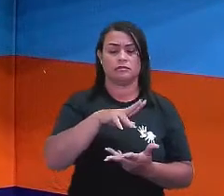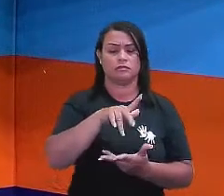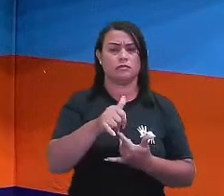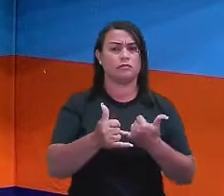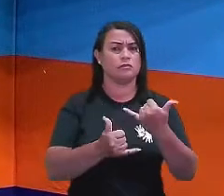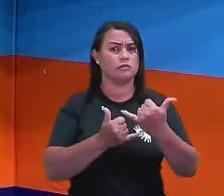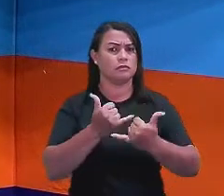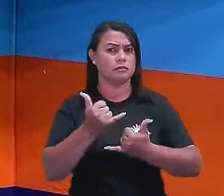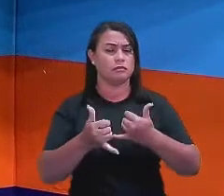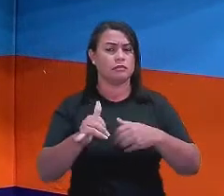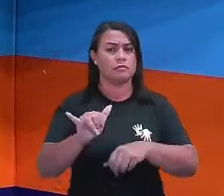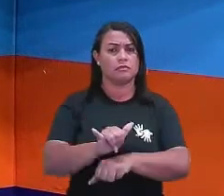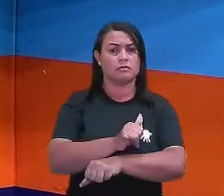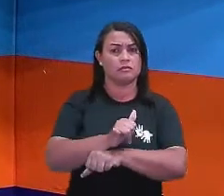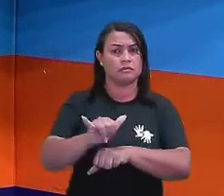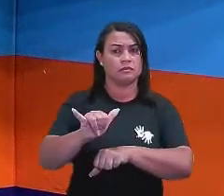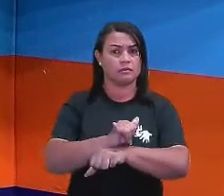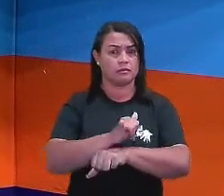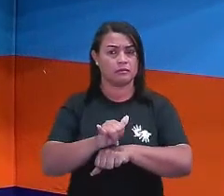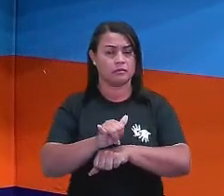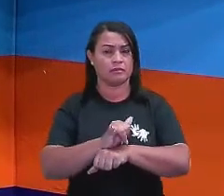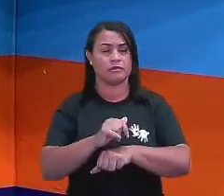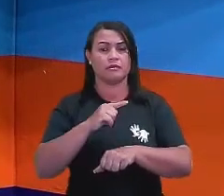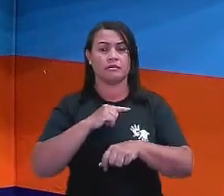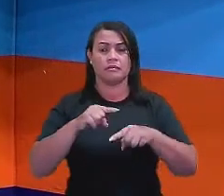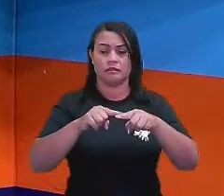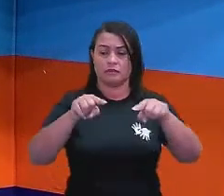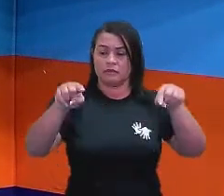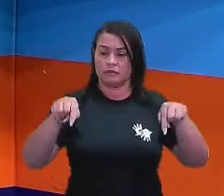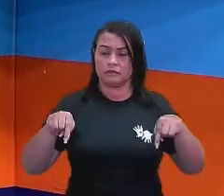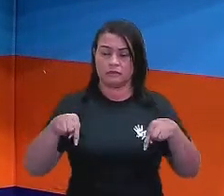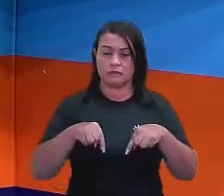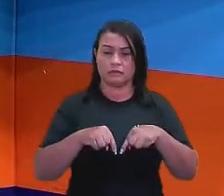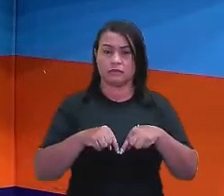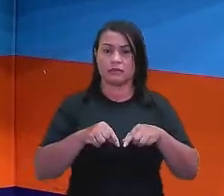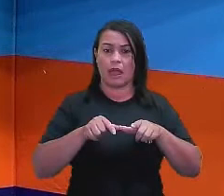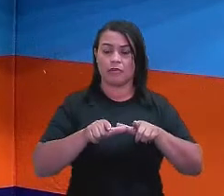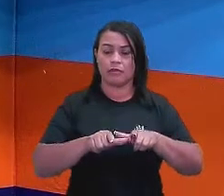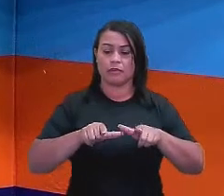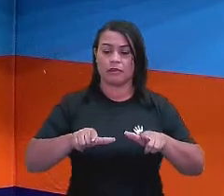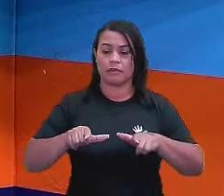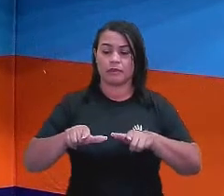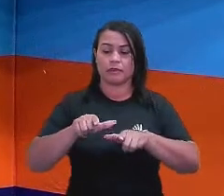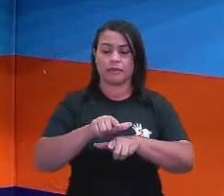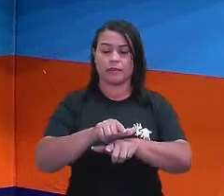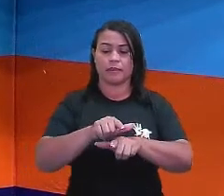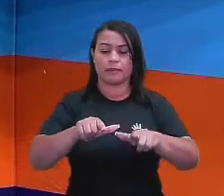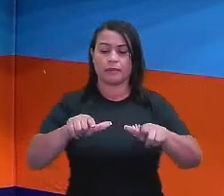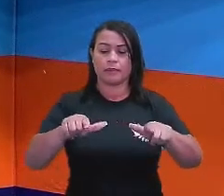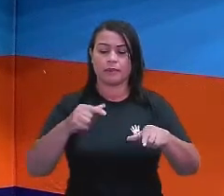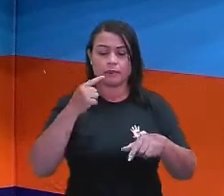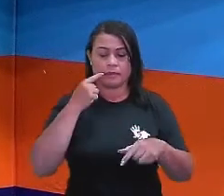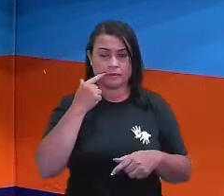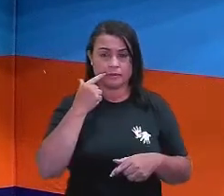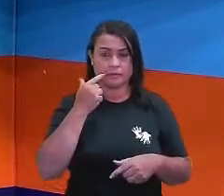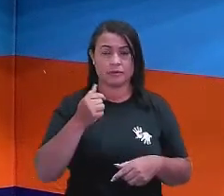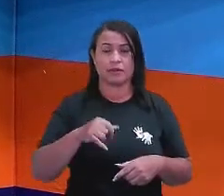jogo de estratégias que utiliza um tabuleiro quadrangular, conforme ilustra a figura a